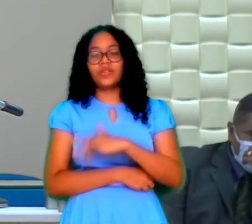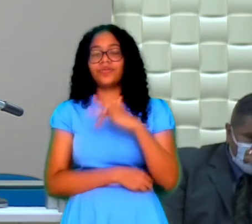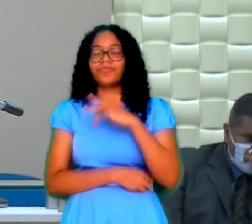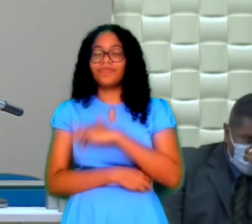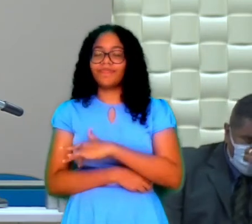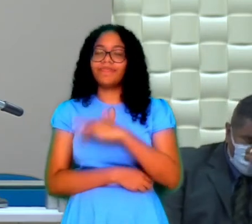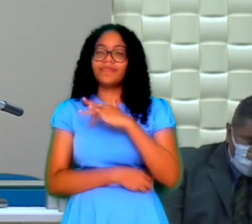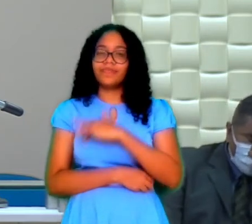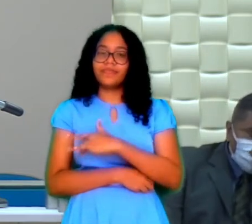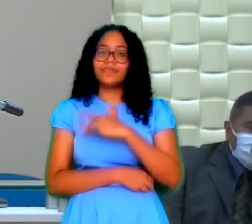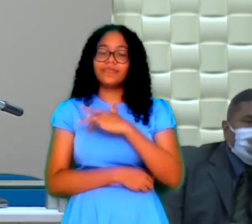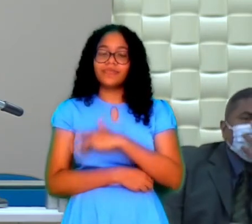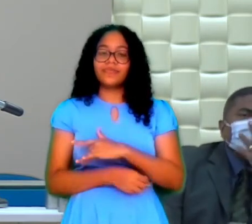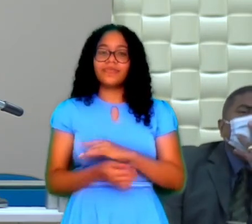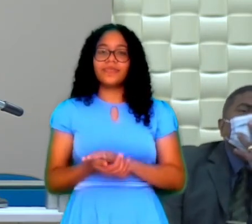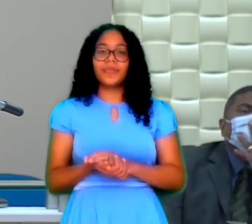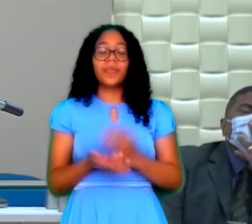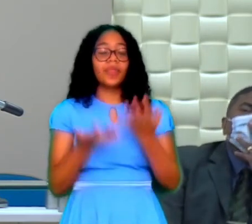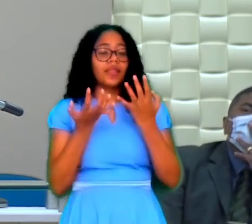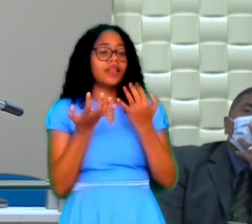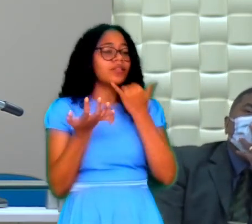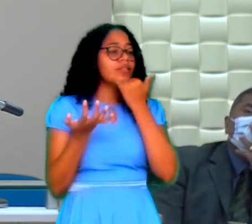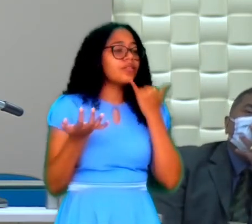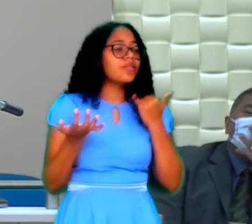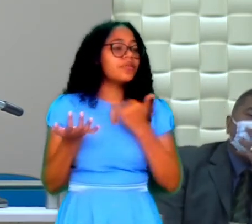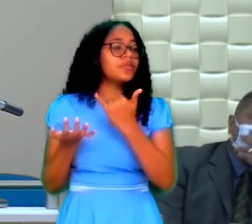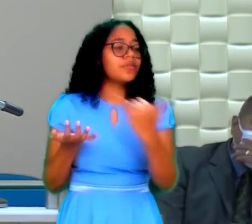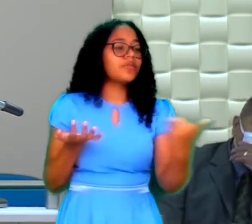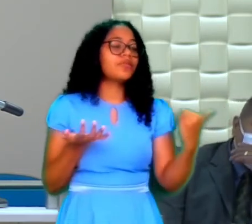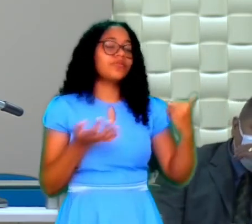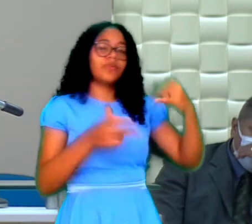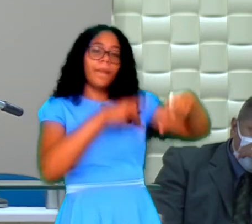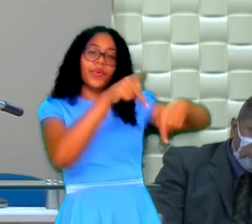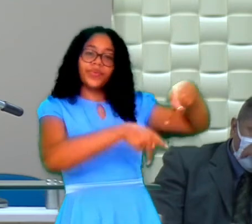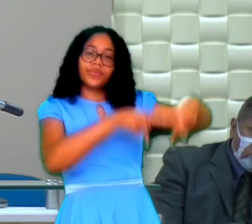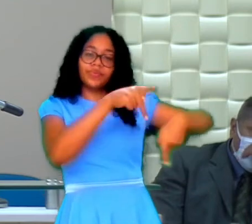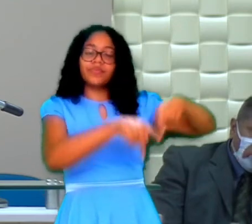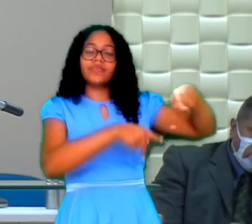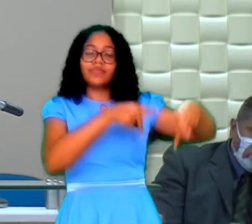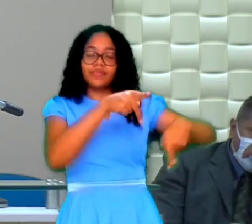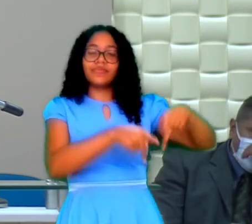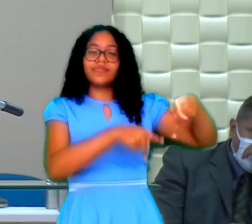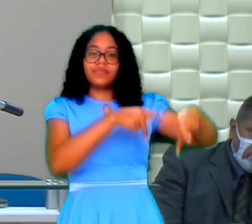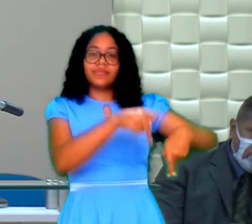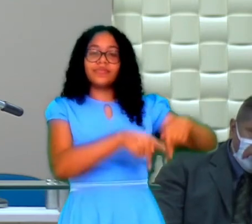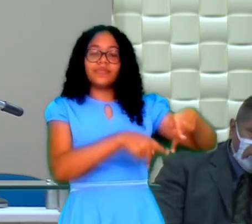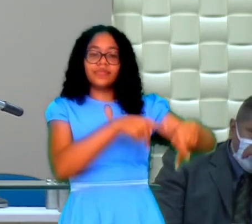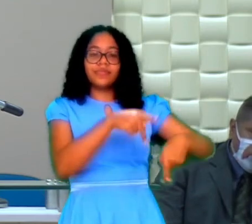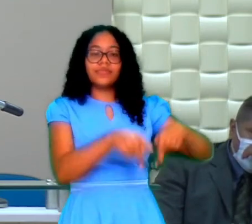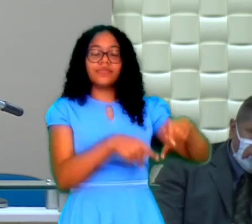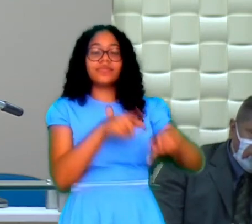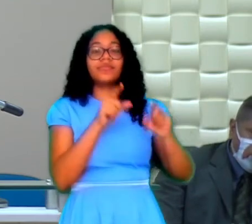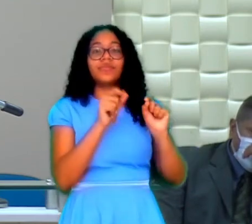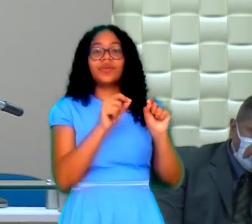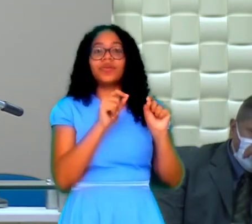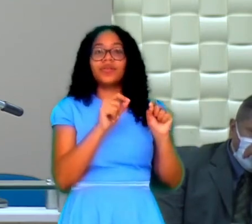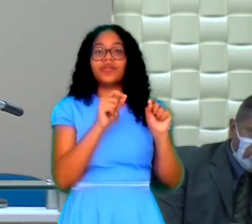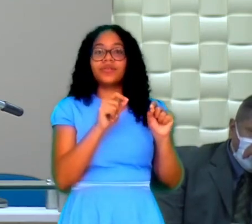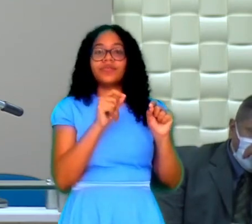Sacrificaram a Deus, bendisseram o nome do Senhor, E todo mundo saiu dali com